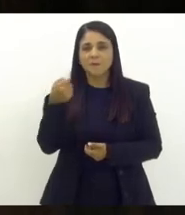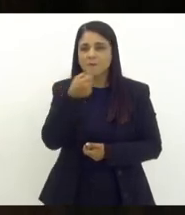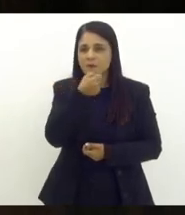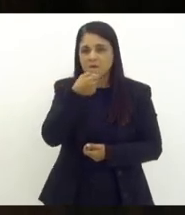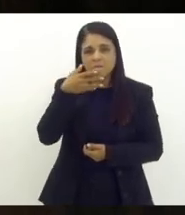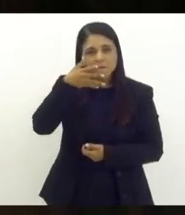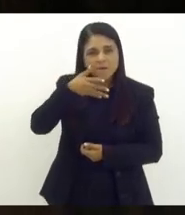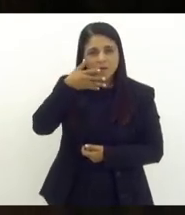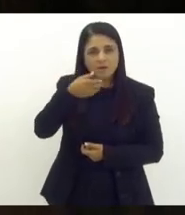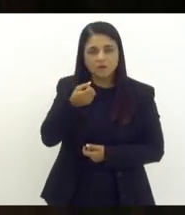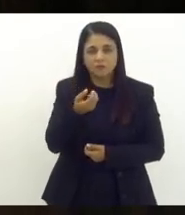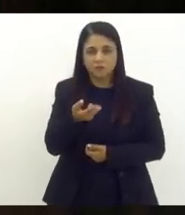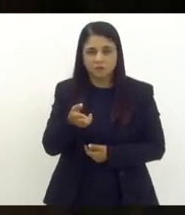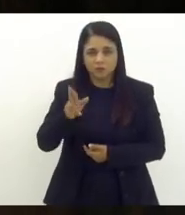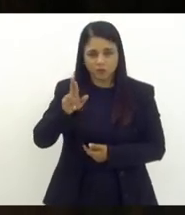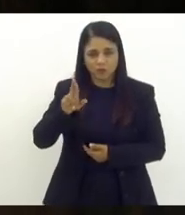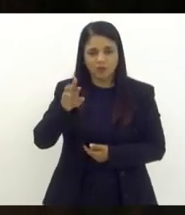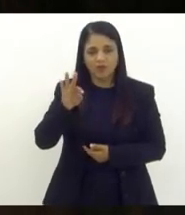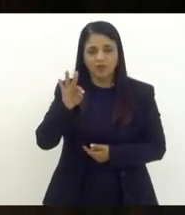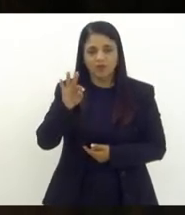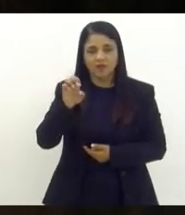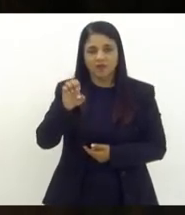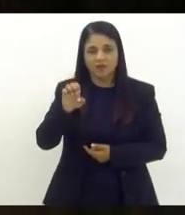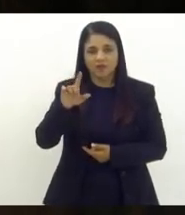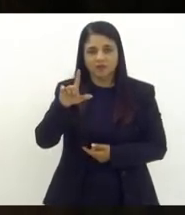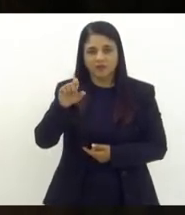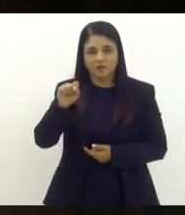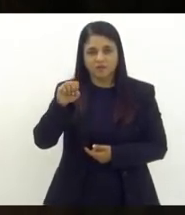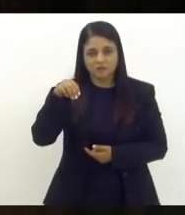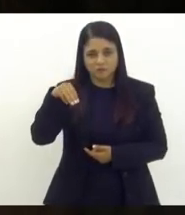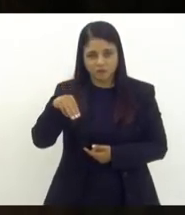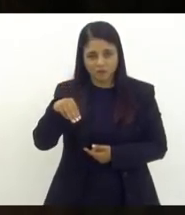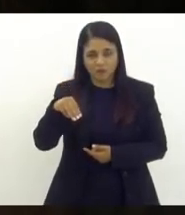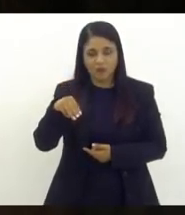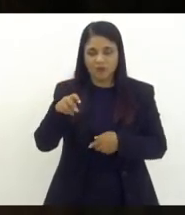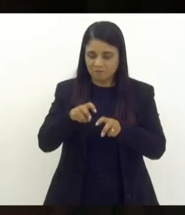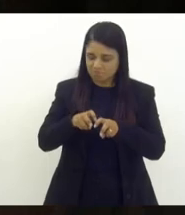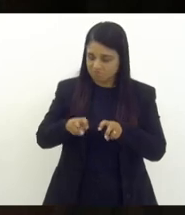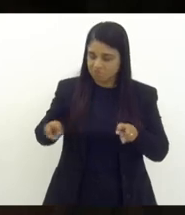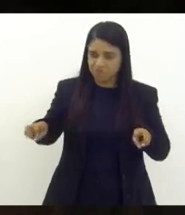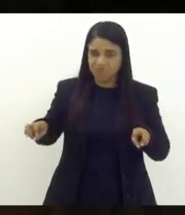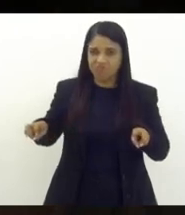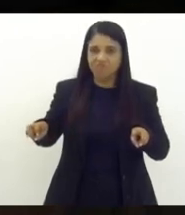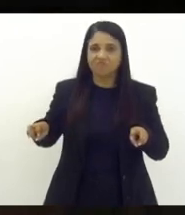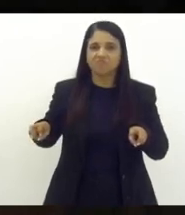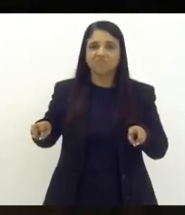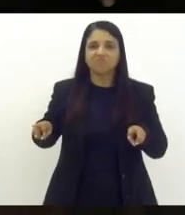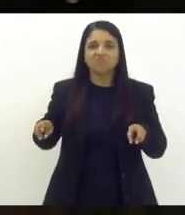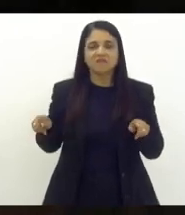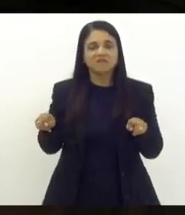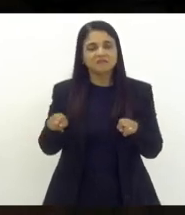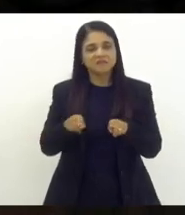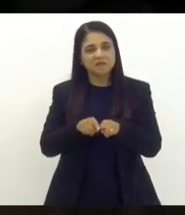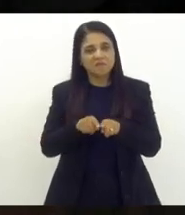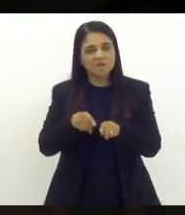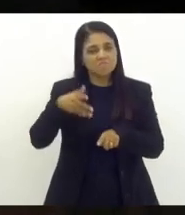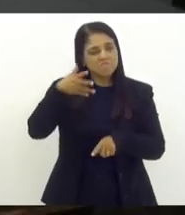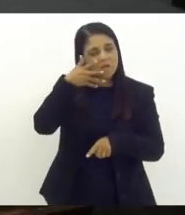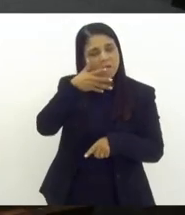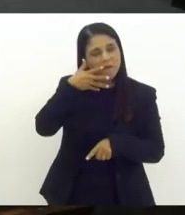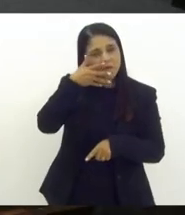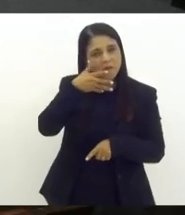para o Dr telso ele que faz parte aqui da nossa composição na mesa para que ele possa fazer também o uso da sua